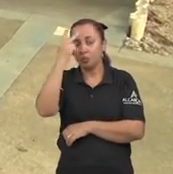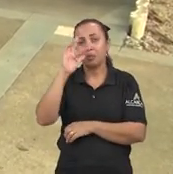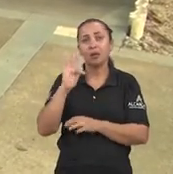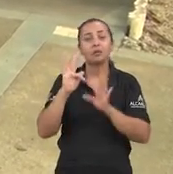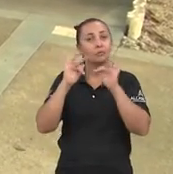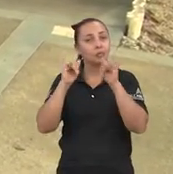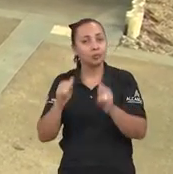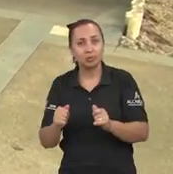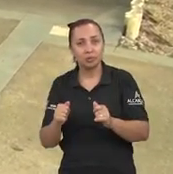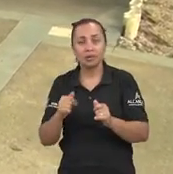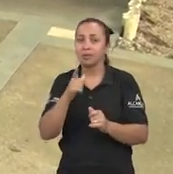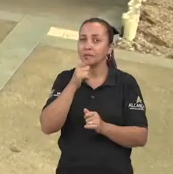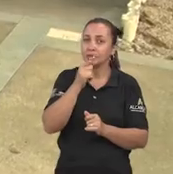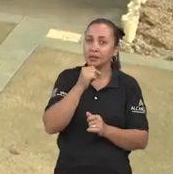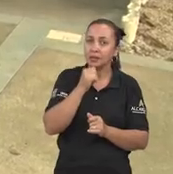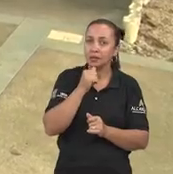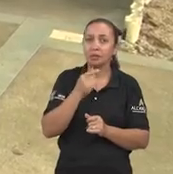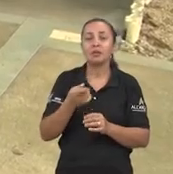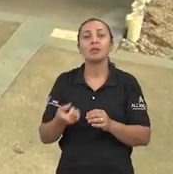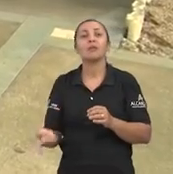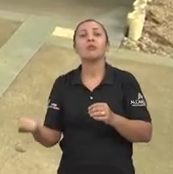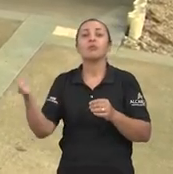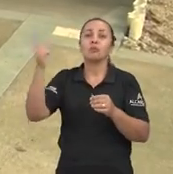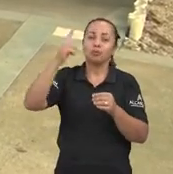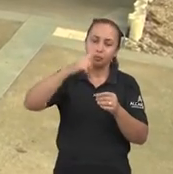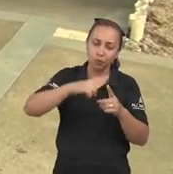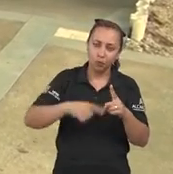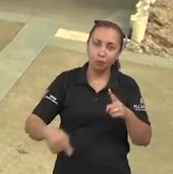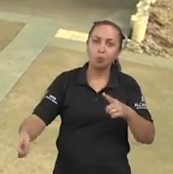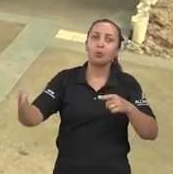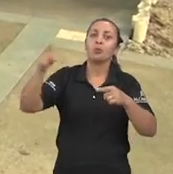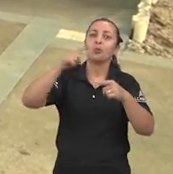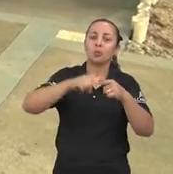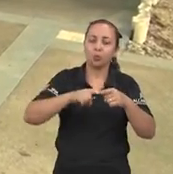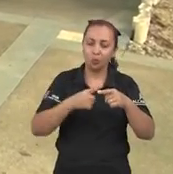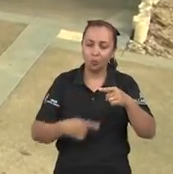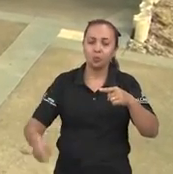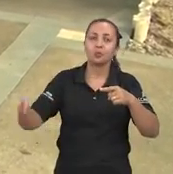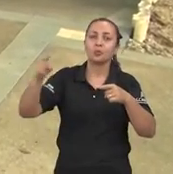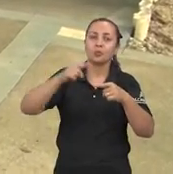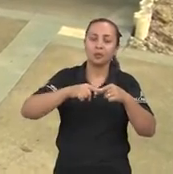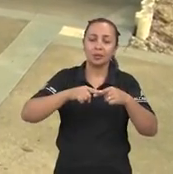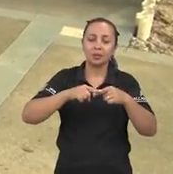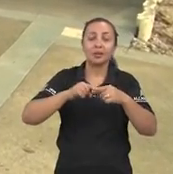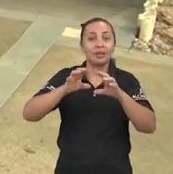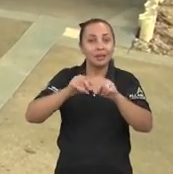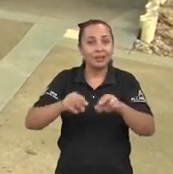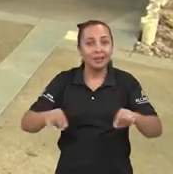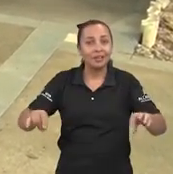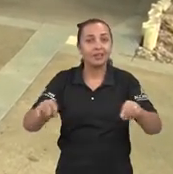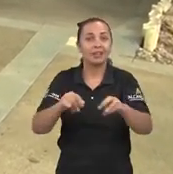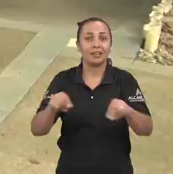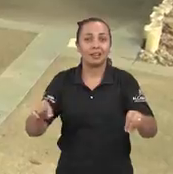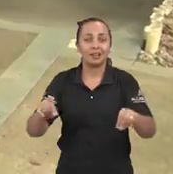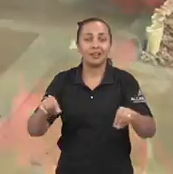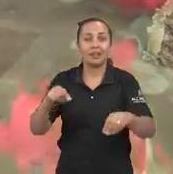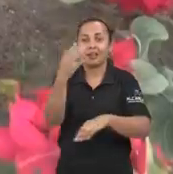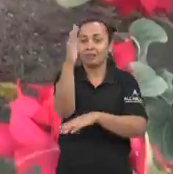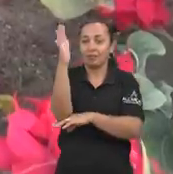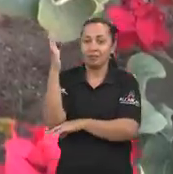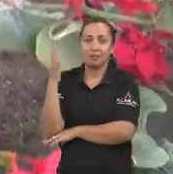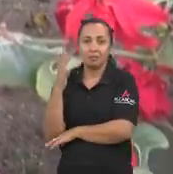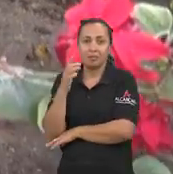então de no final essa água ela vai para uma tubulação no subsolo no solo da onde tem as plantas que é uma tubulação